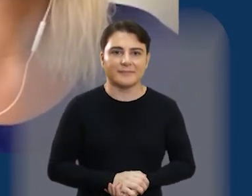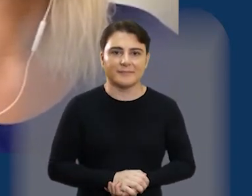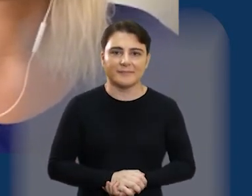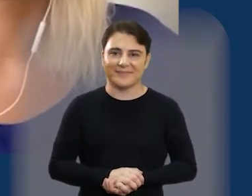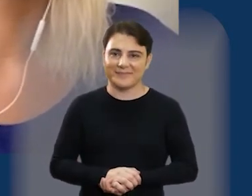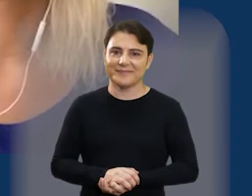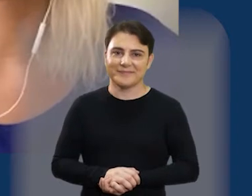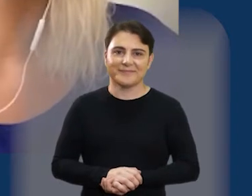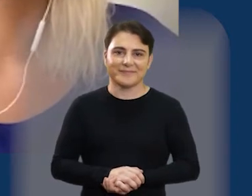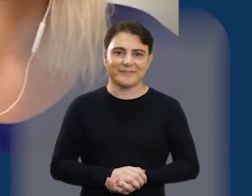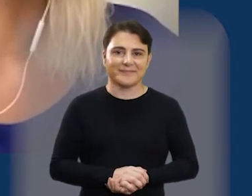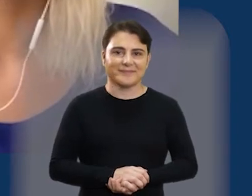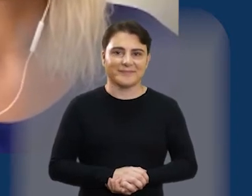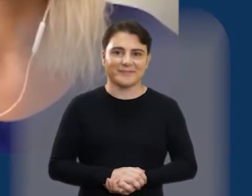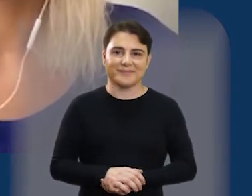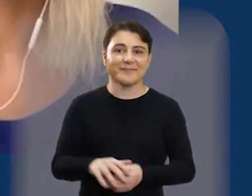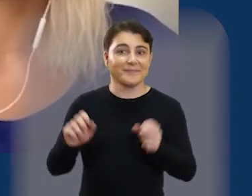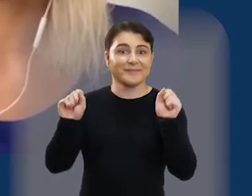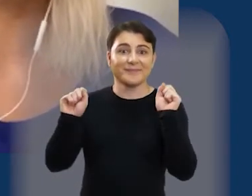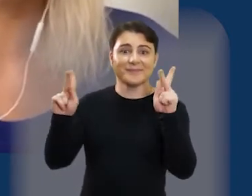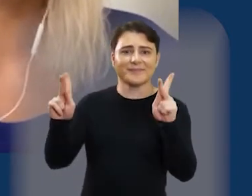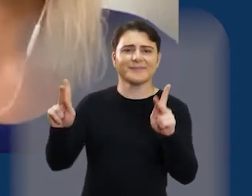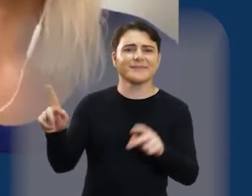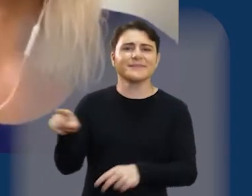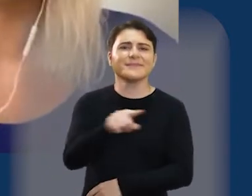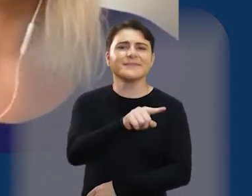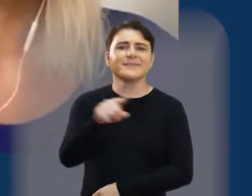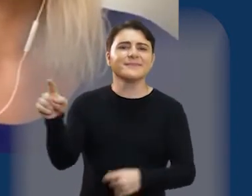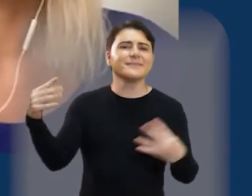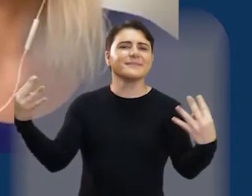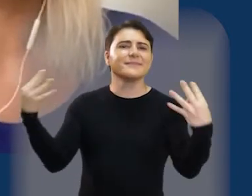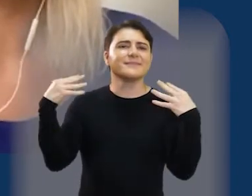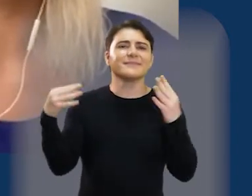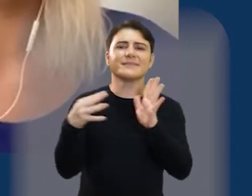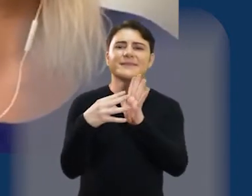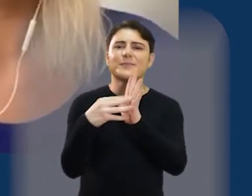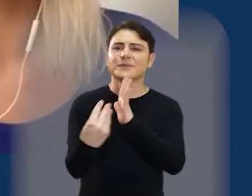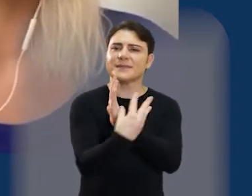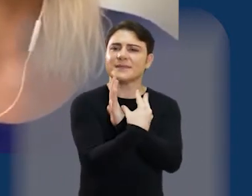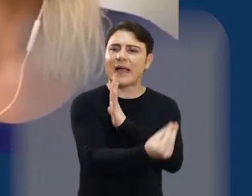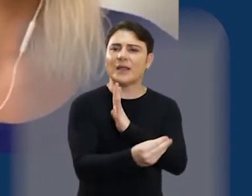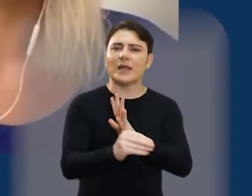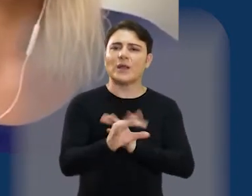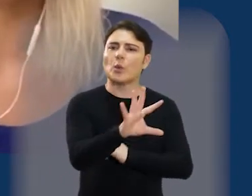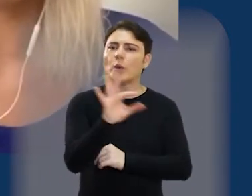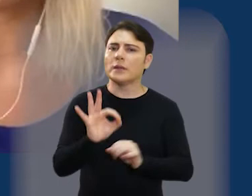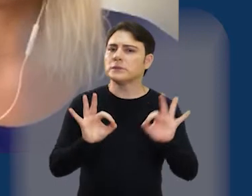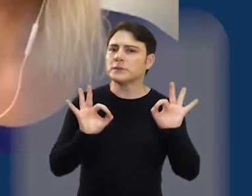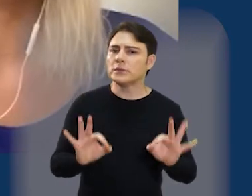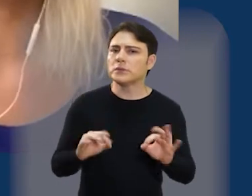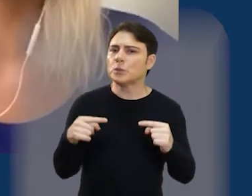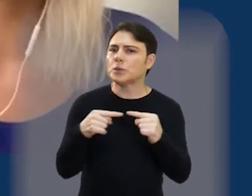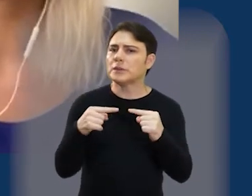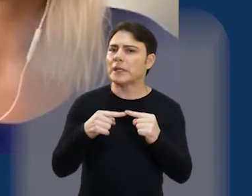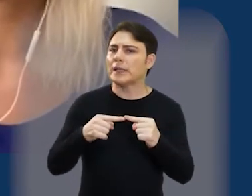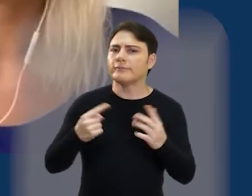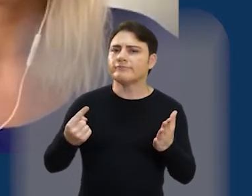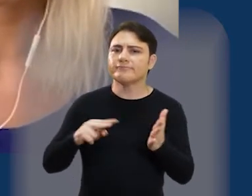Lorena? Sim. E para o público que está em casa entender, quais seriam os carboidratos